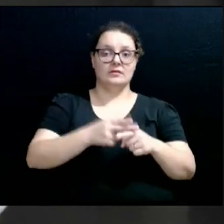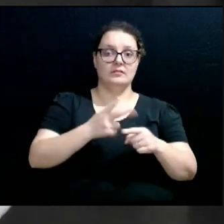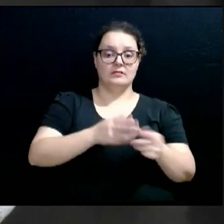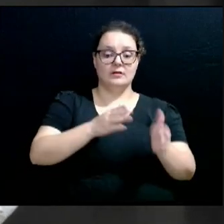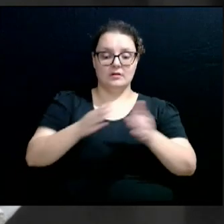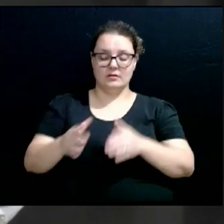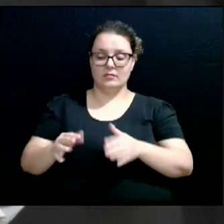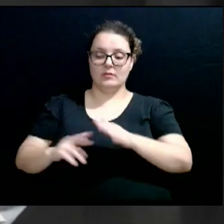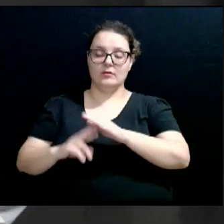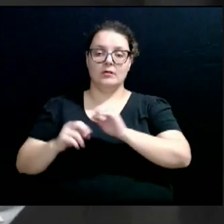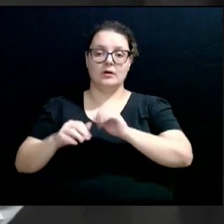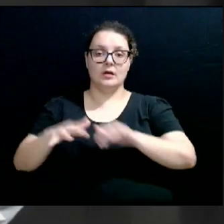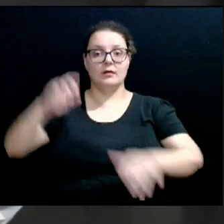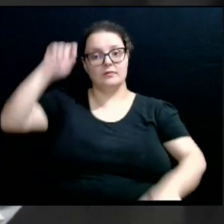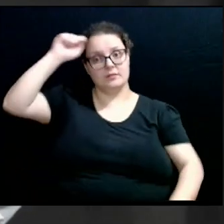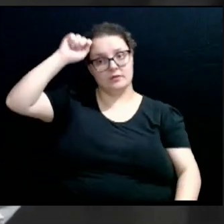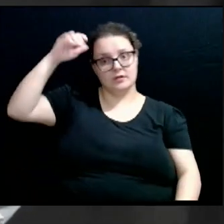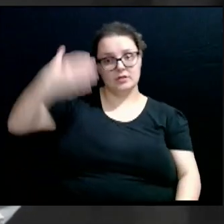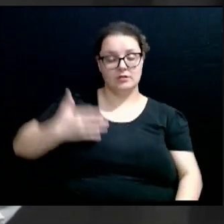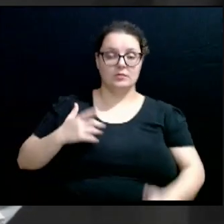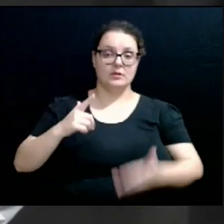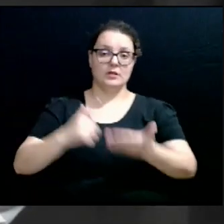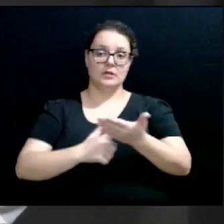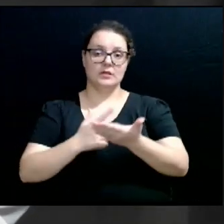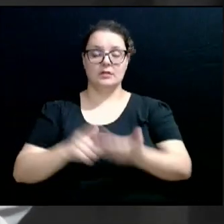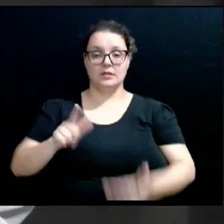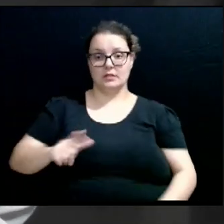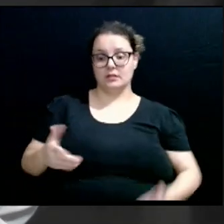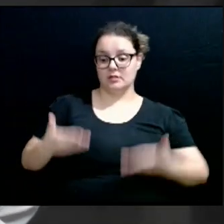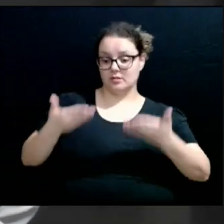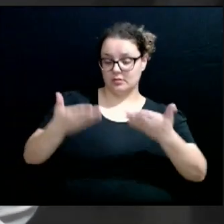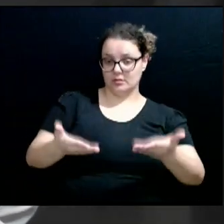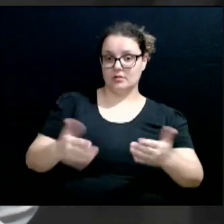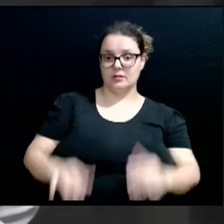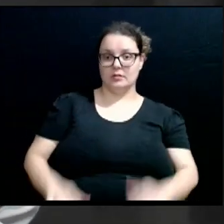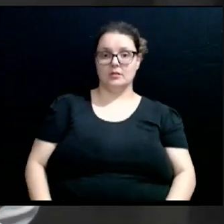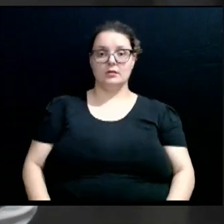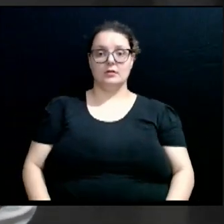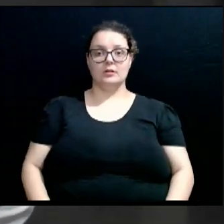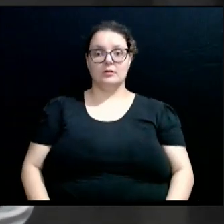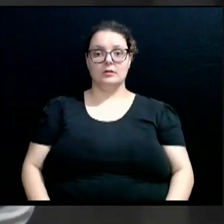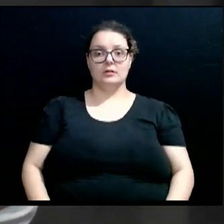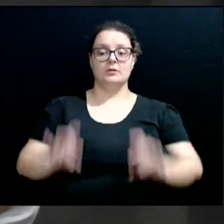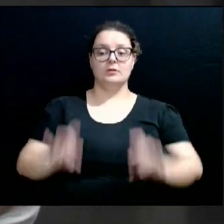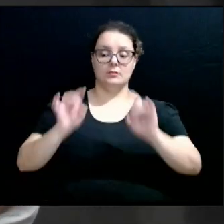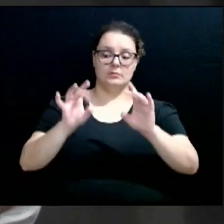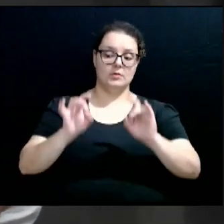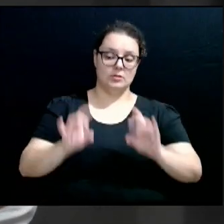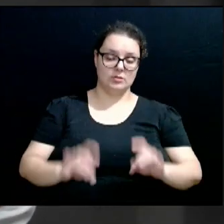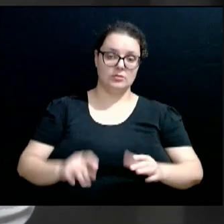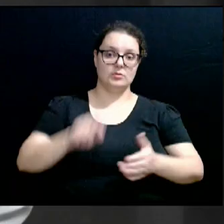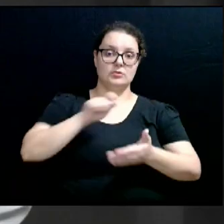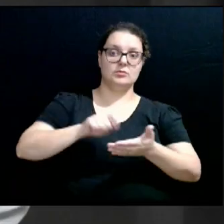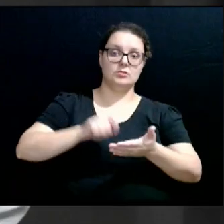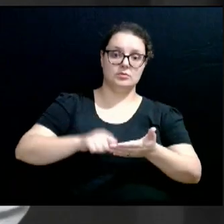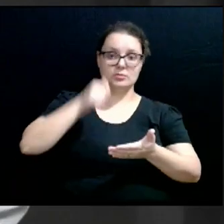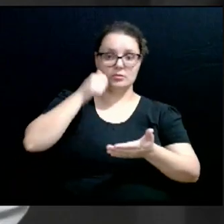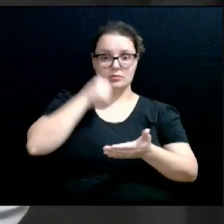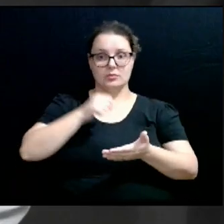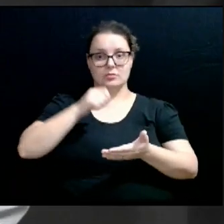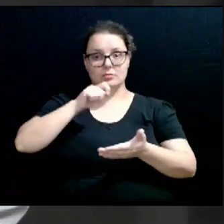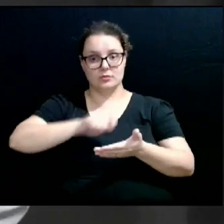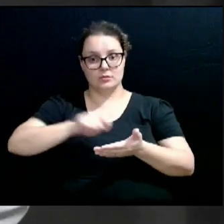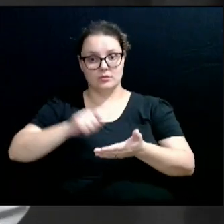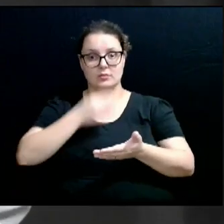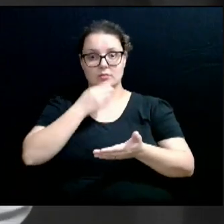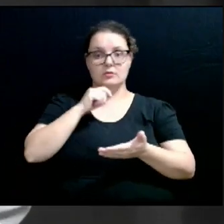Afroliterária, aonde a gente tem a exclusividade de autores negros da cidade, principalmente,